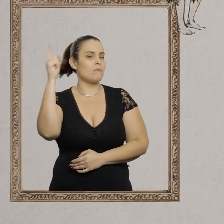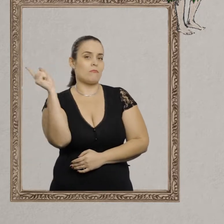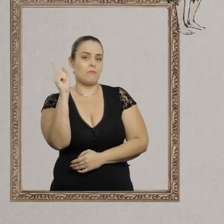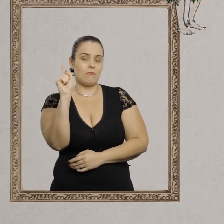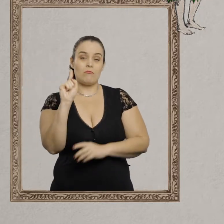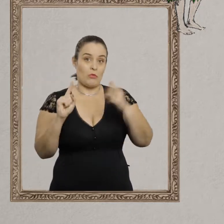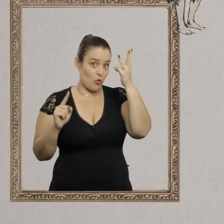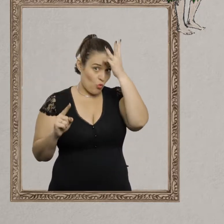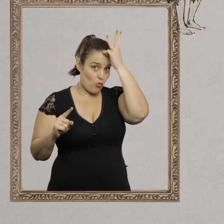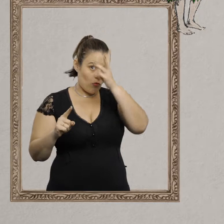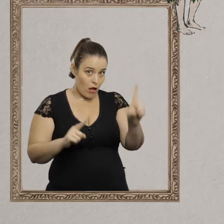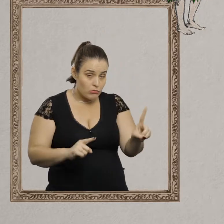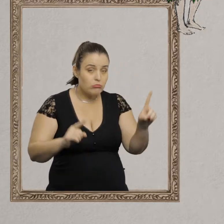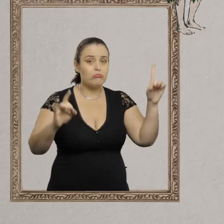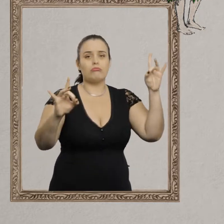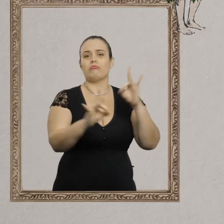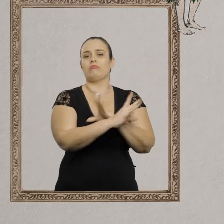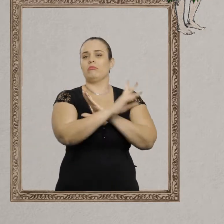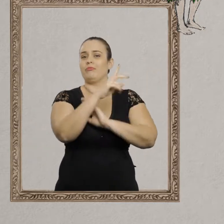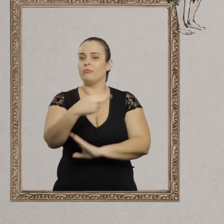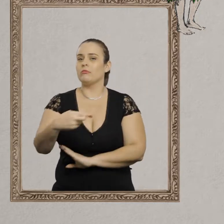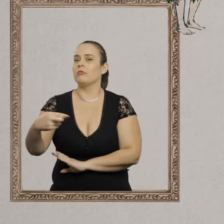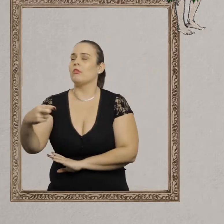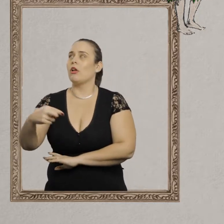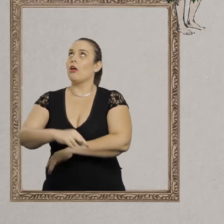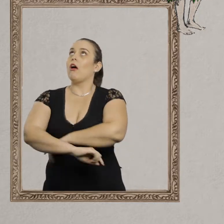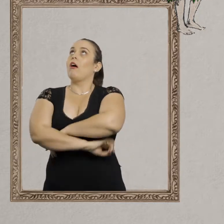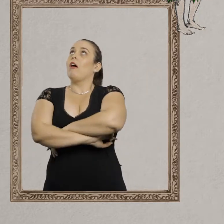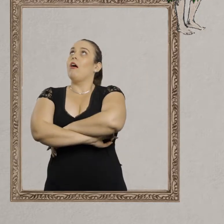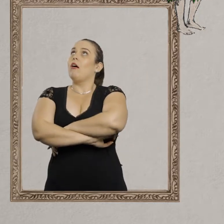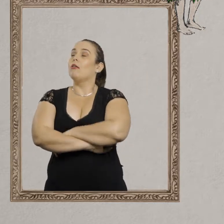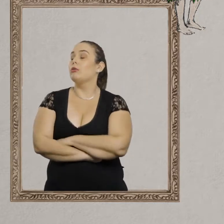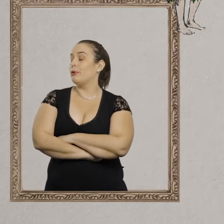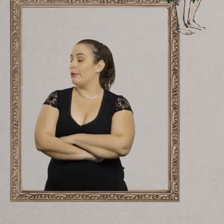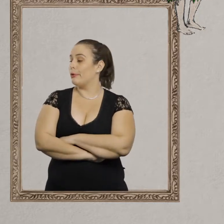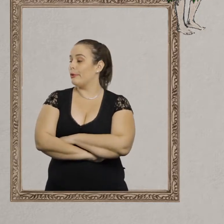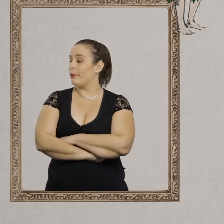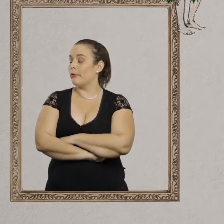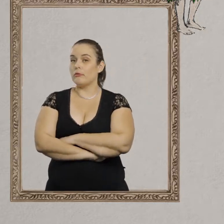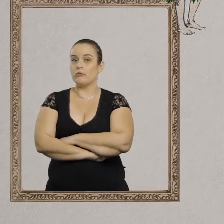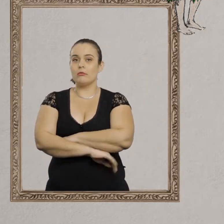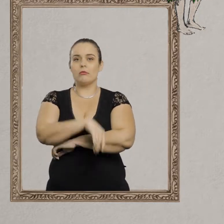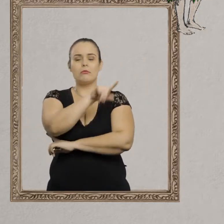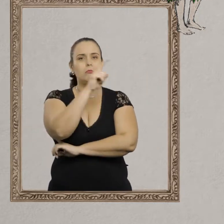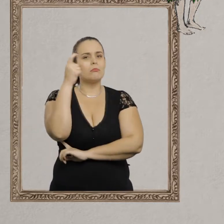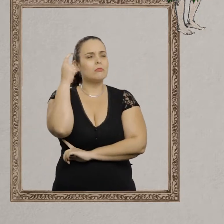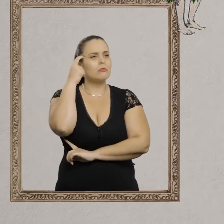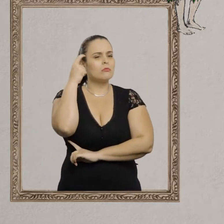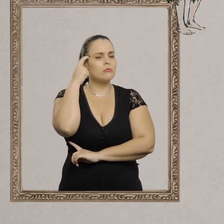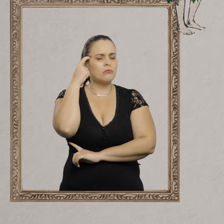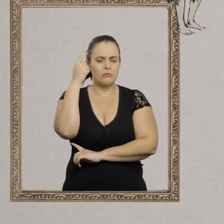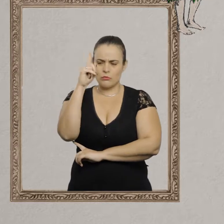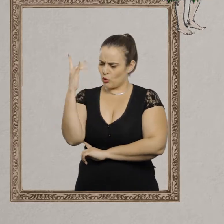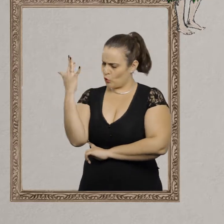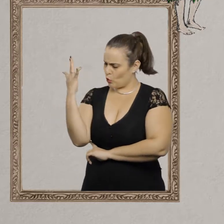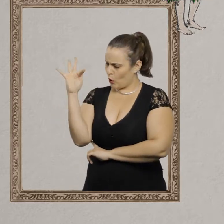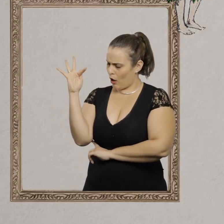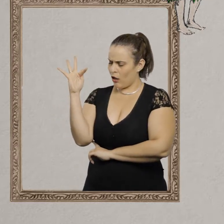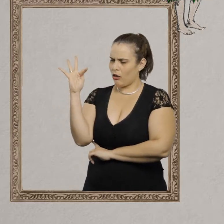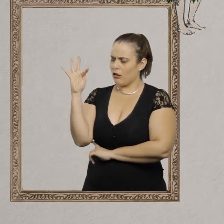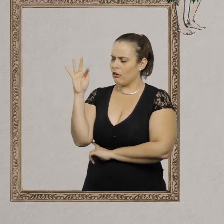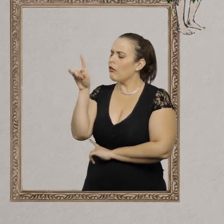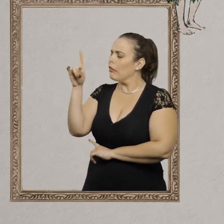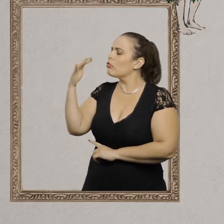contar a história, Peter soltou um suspiro. Wendy pensou que Peter estava sentindo alguma dor. Ela